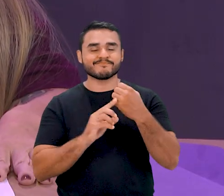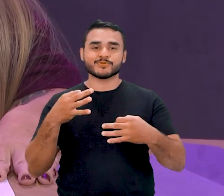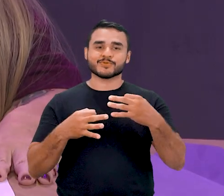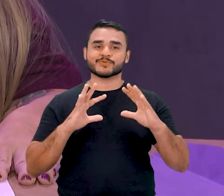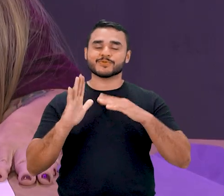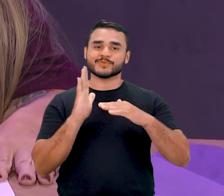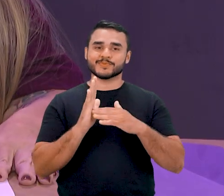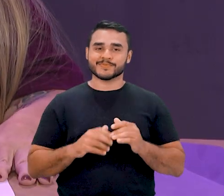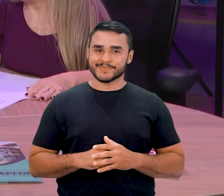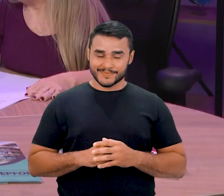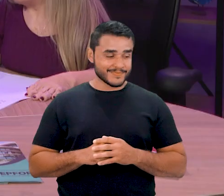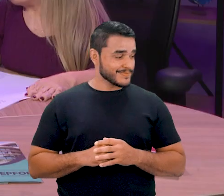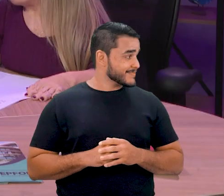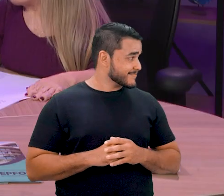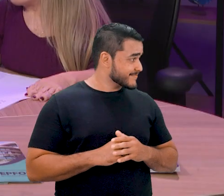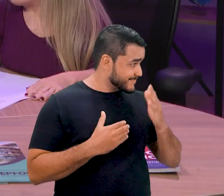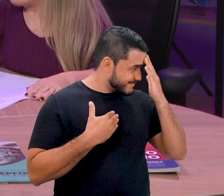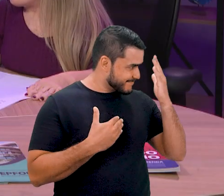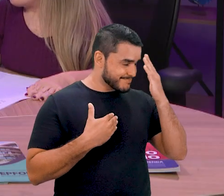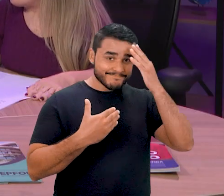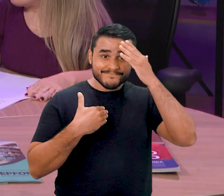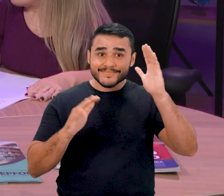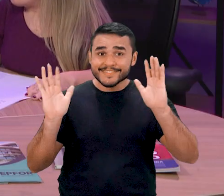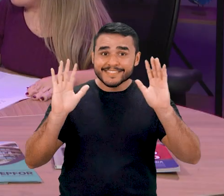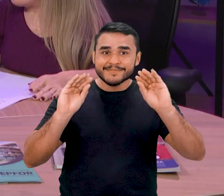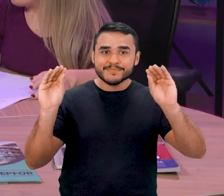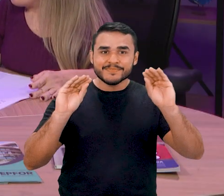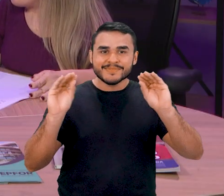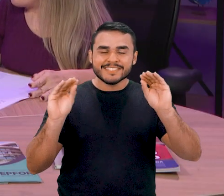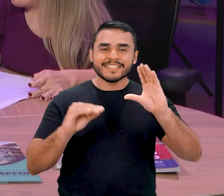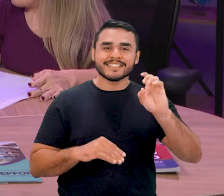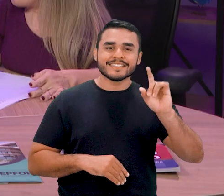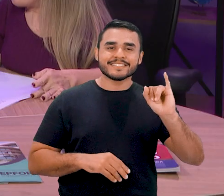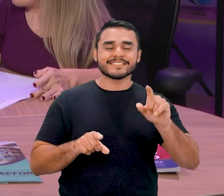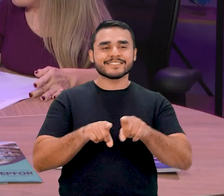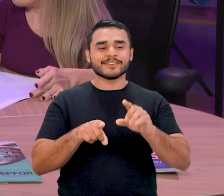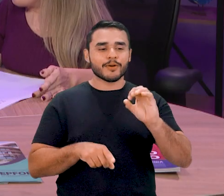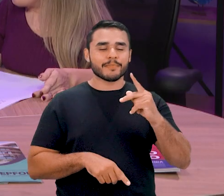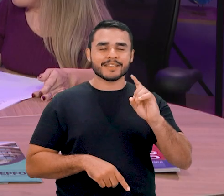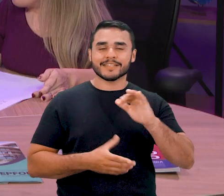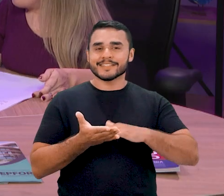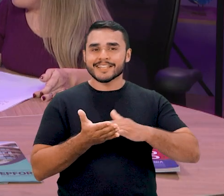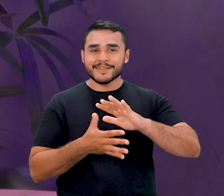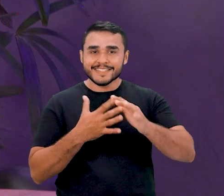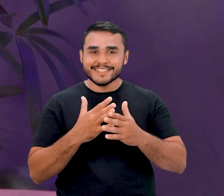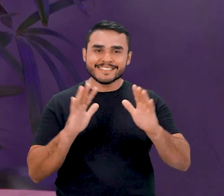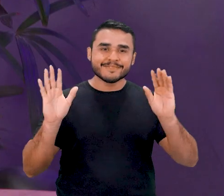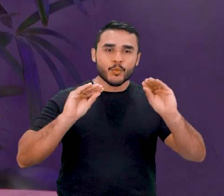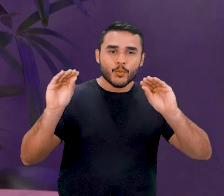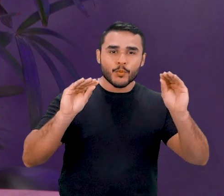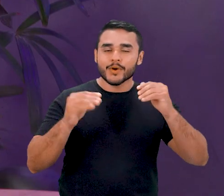todos nós. Ai, galera, obrigada. Um beijo. O pessoal da CEDI, da COEPD, os intérpretes maravilhosos,